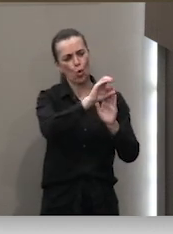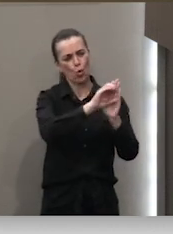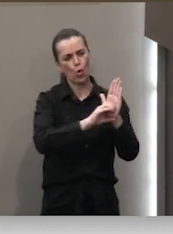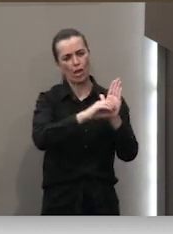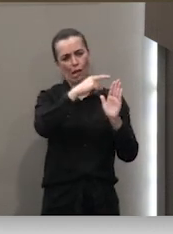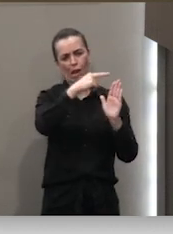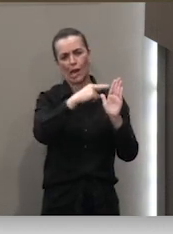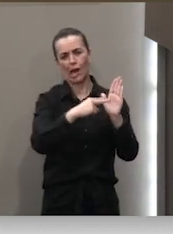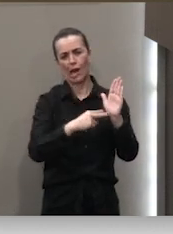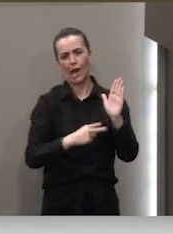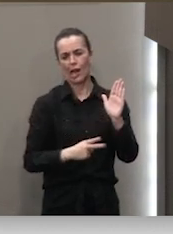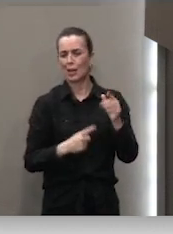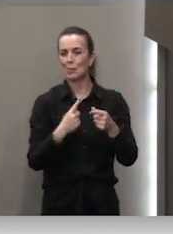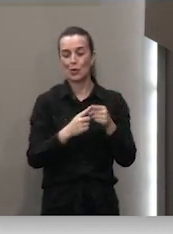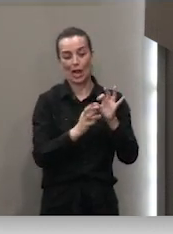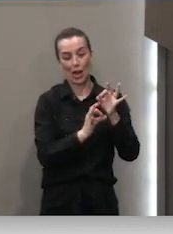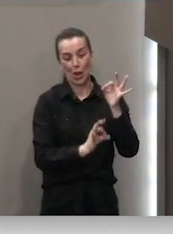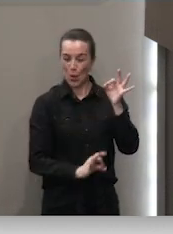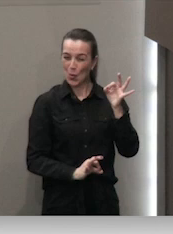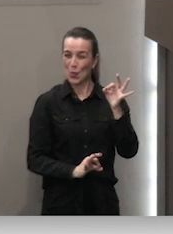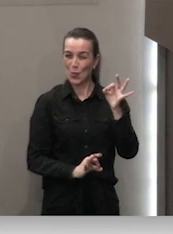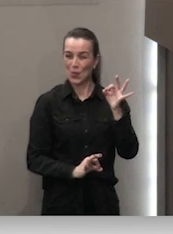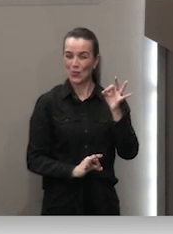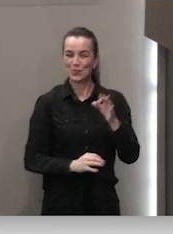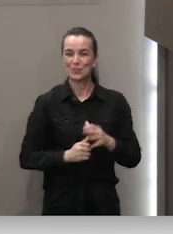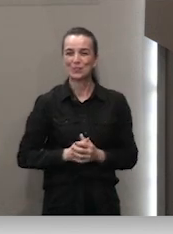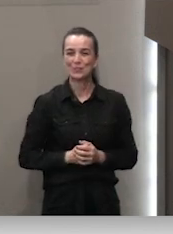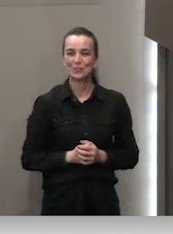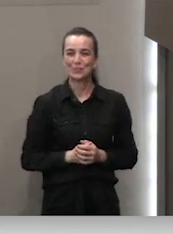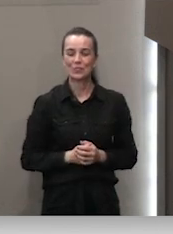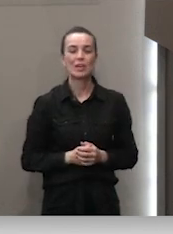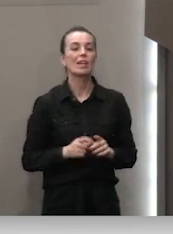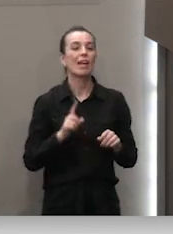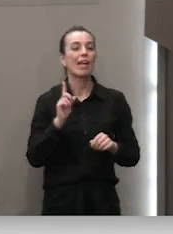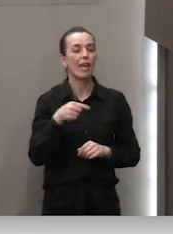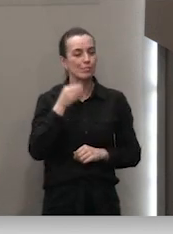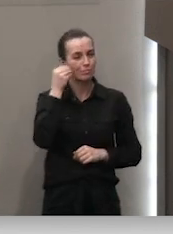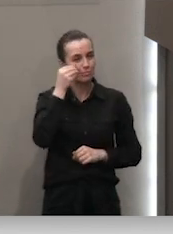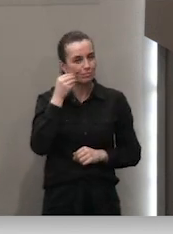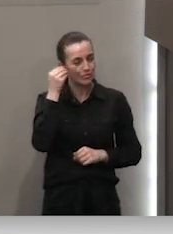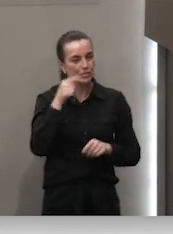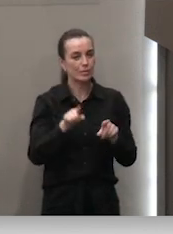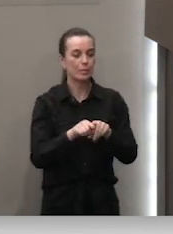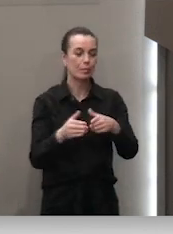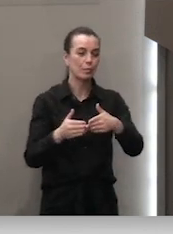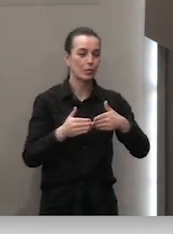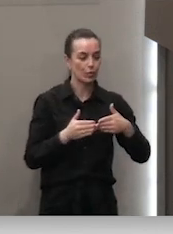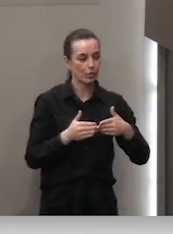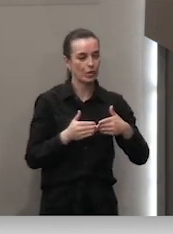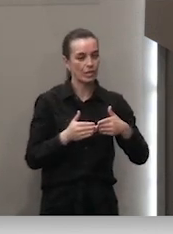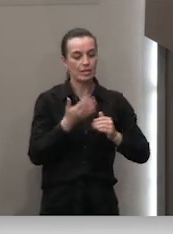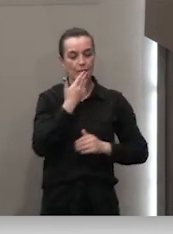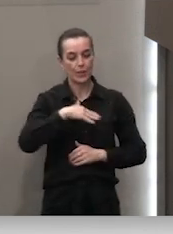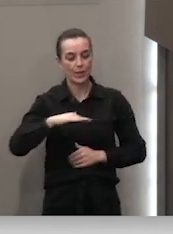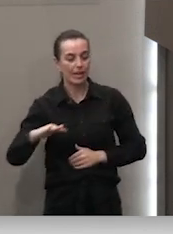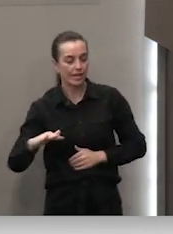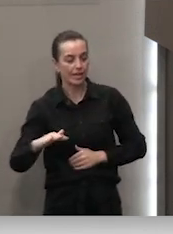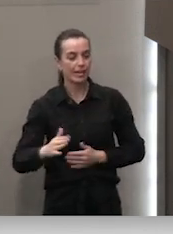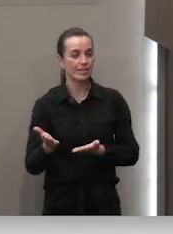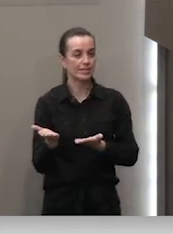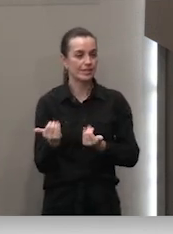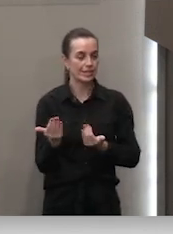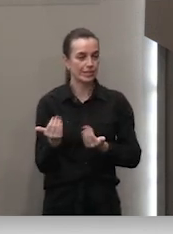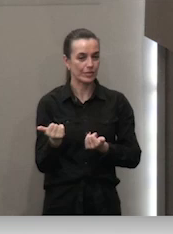páginas aqui um tempão, né? Mas ela atualmente é psicóloga do Centro de Estudos de Proteção à Infância e Adolescente da Sociedade de Auxílio à Maternidade, a